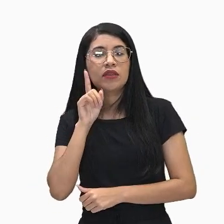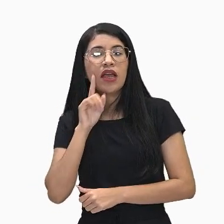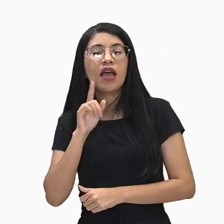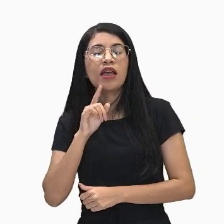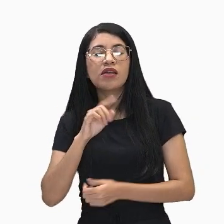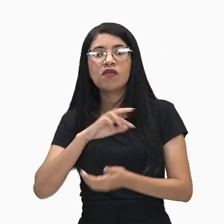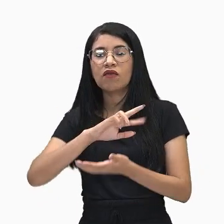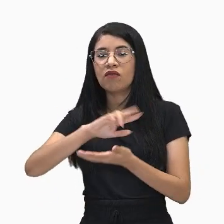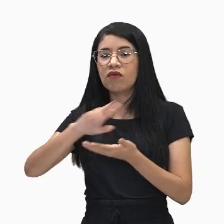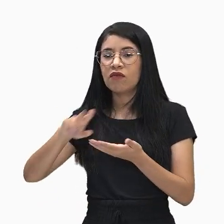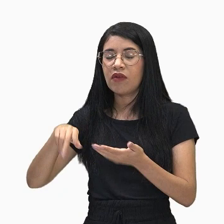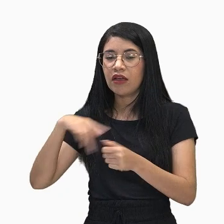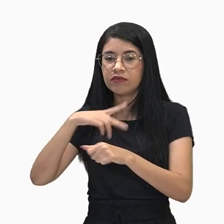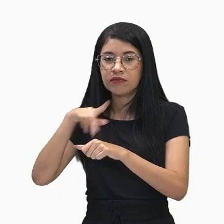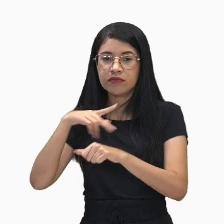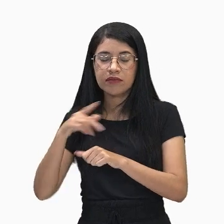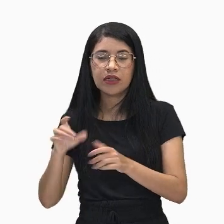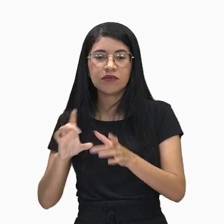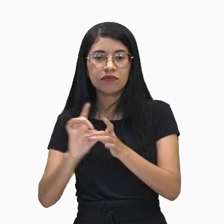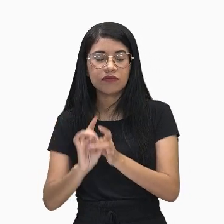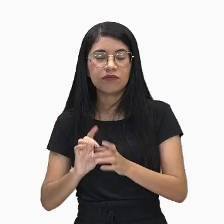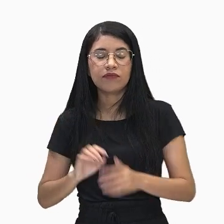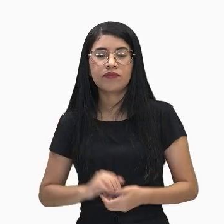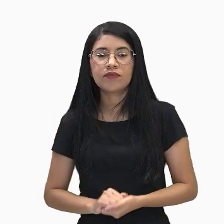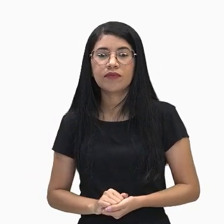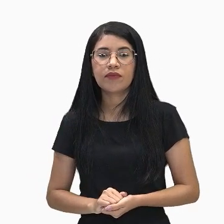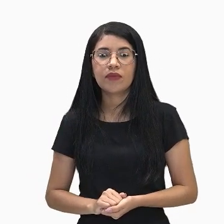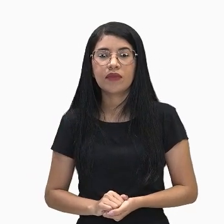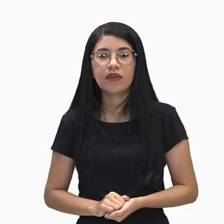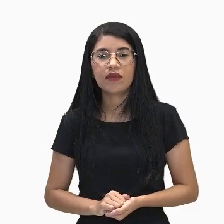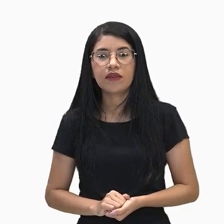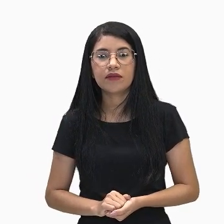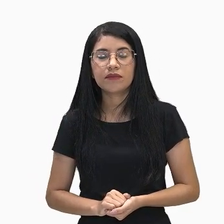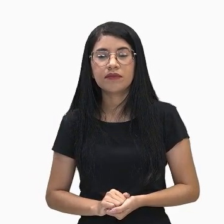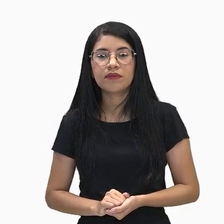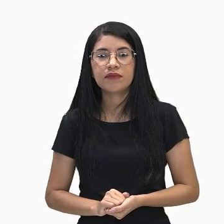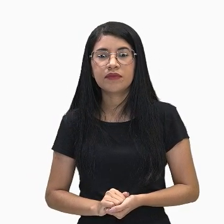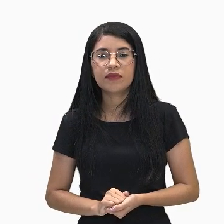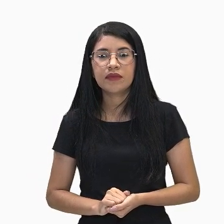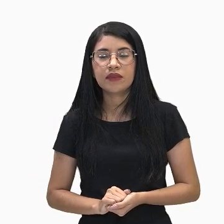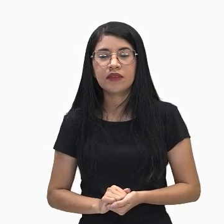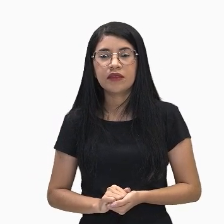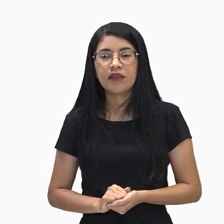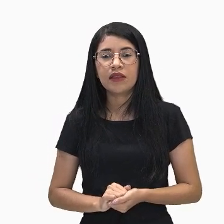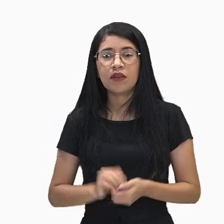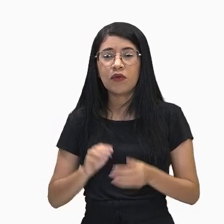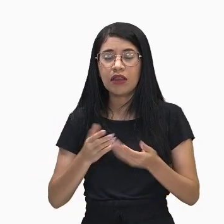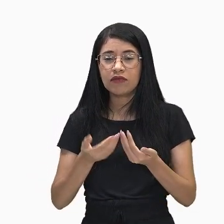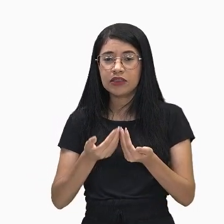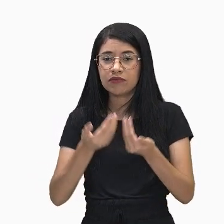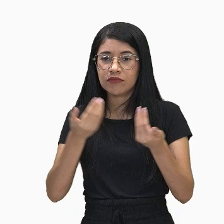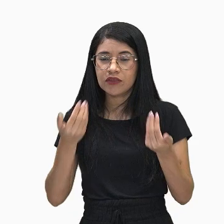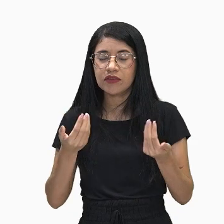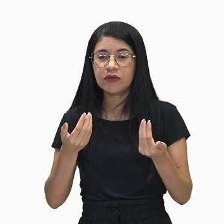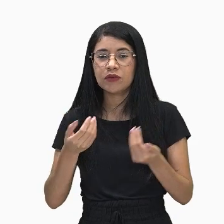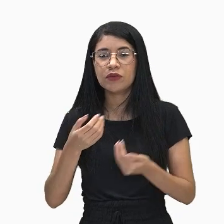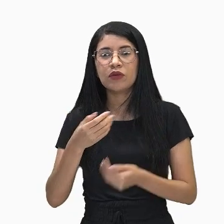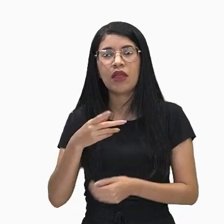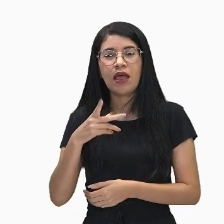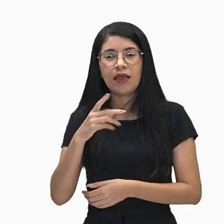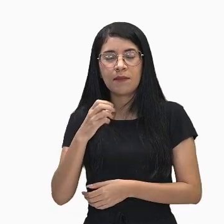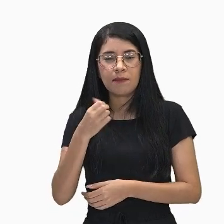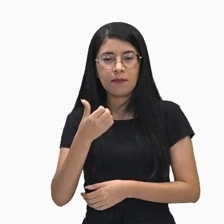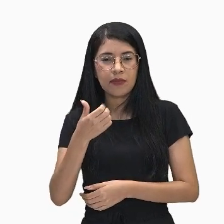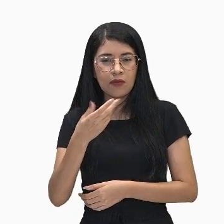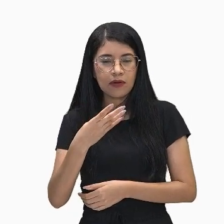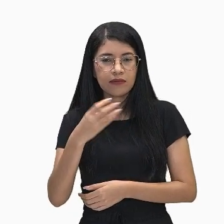forças das Nações Unidas. Vamos adiante, tá, gente? Dividida na Conferência de Potsdam, em 45,